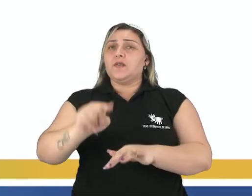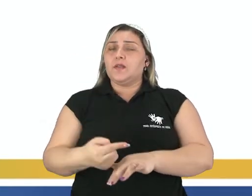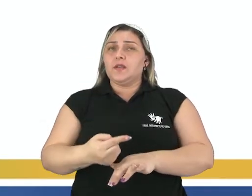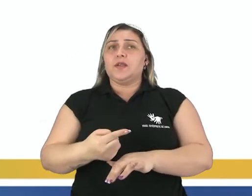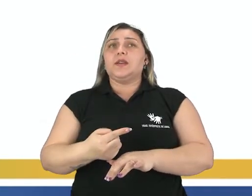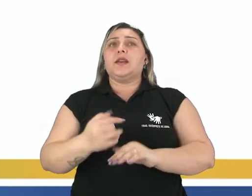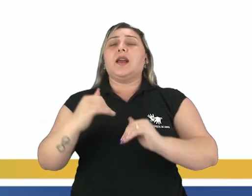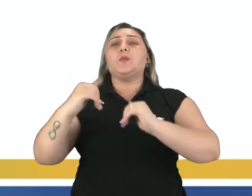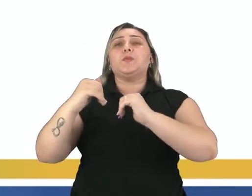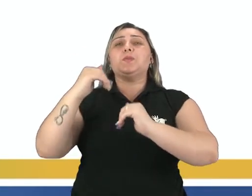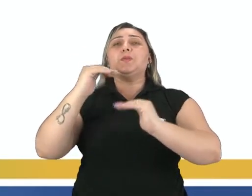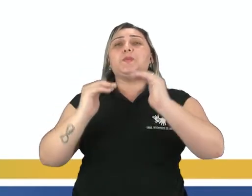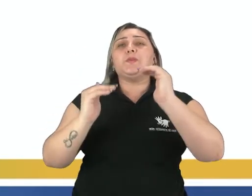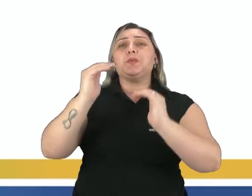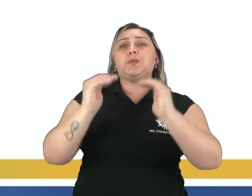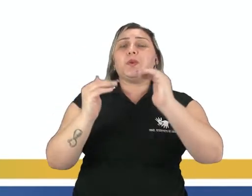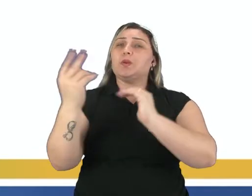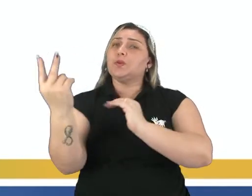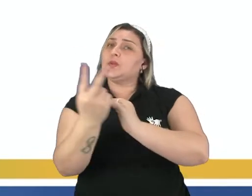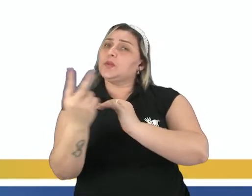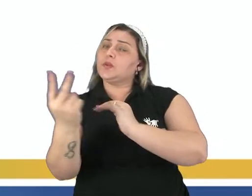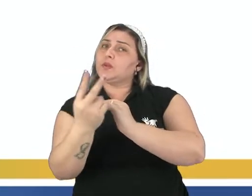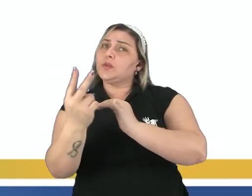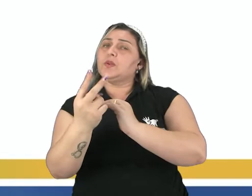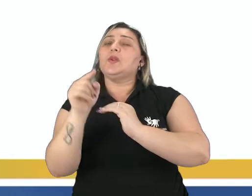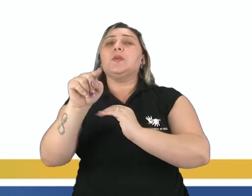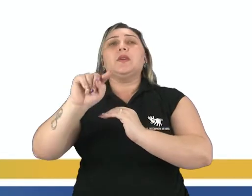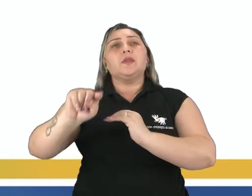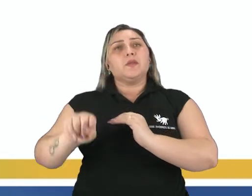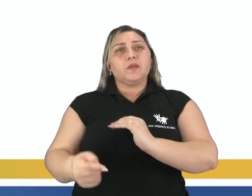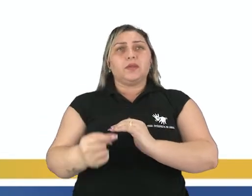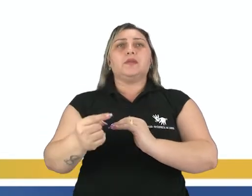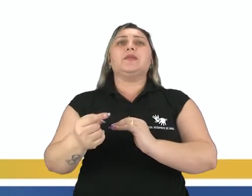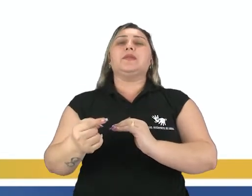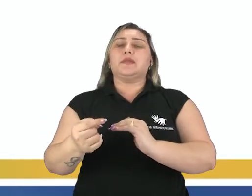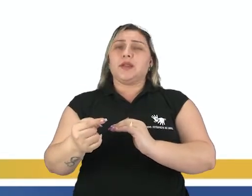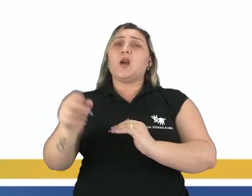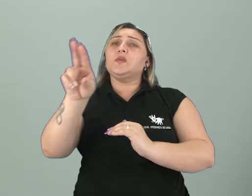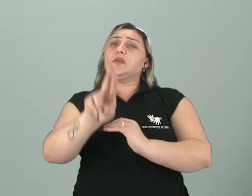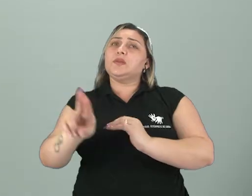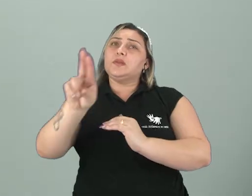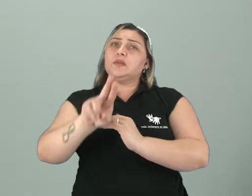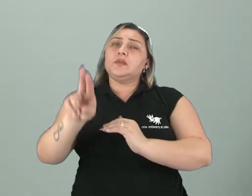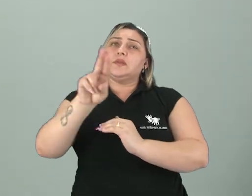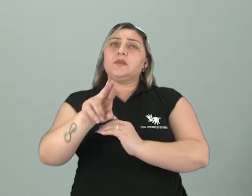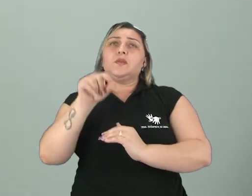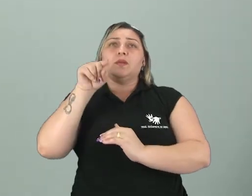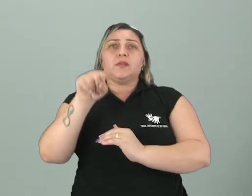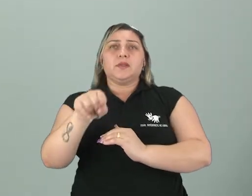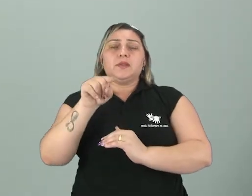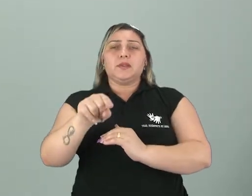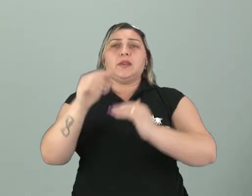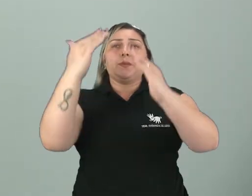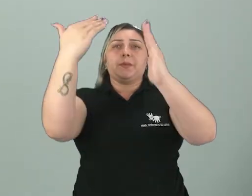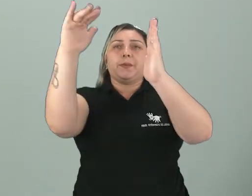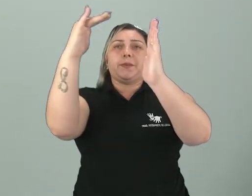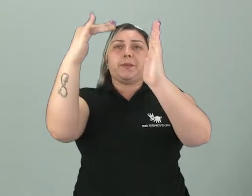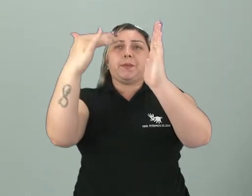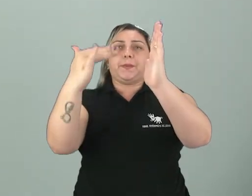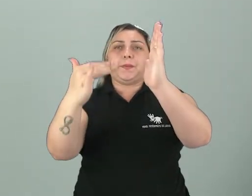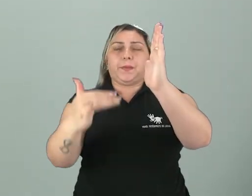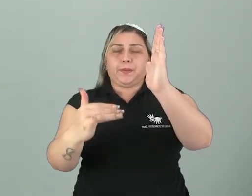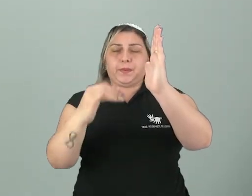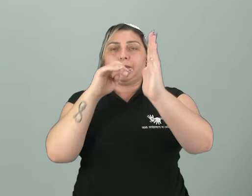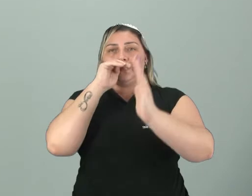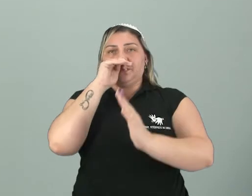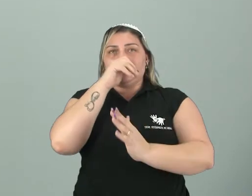é um intermediário entre eles. E o ponto e vírgula é muito utilizado quando você está listando itens um